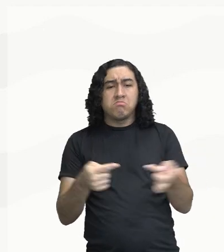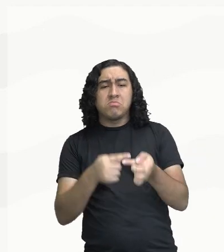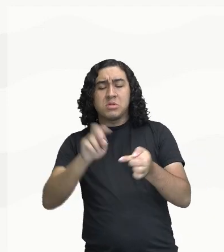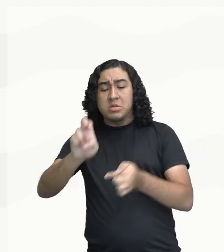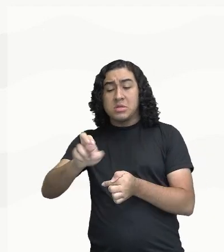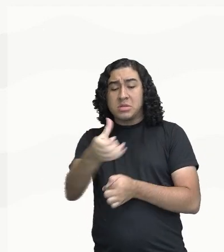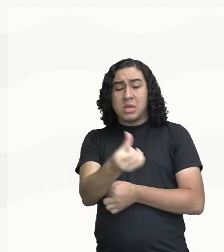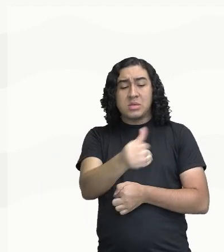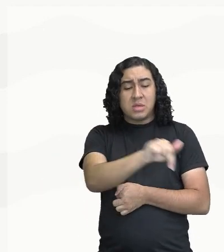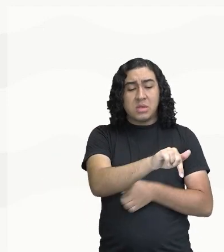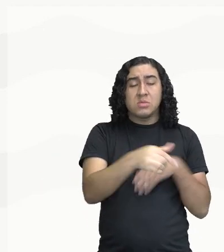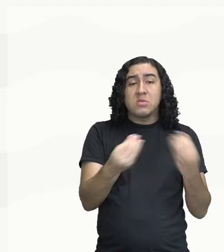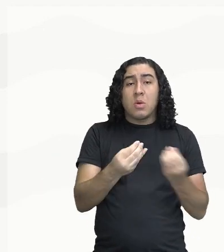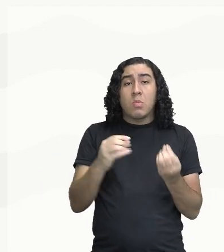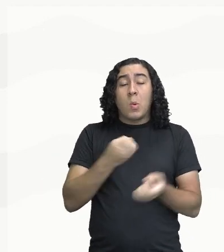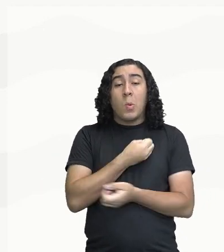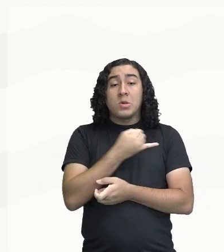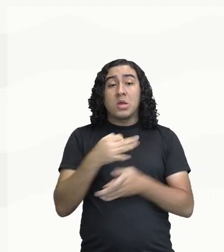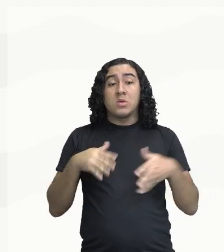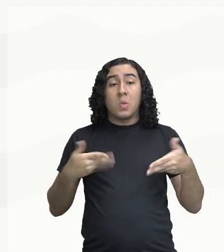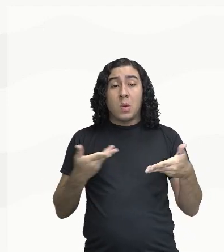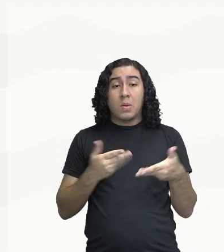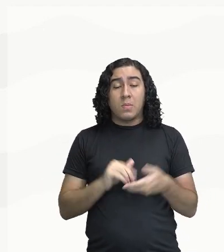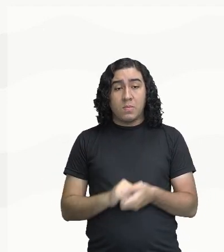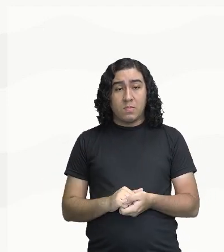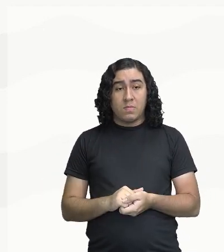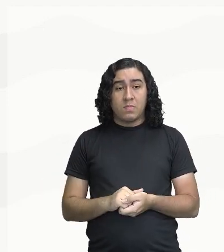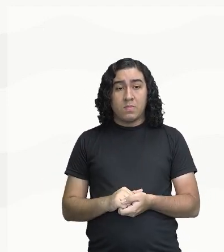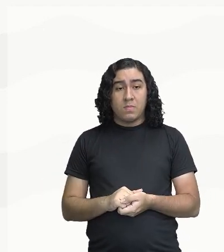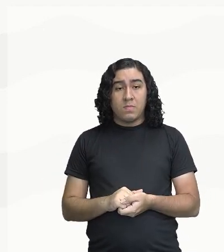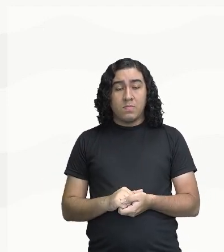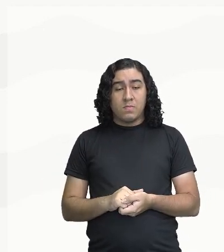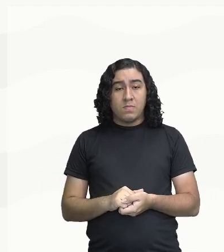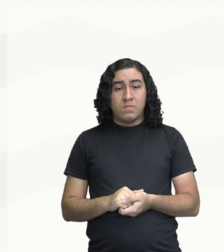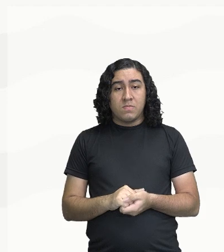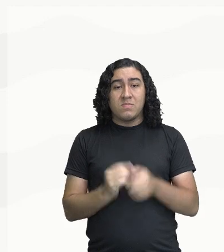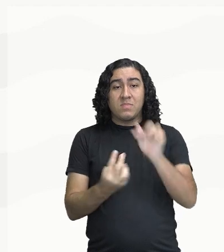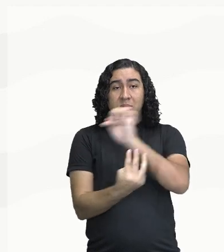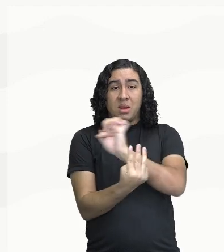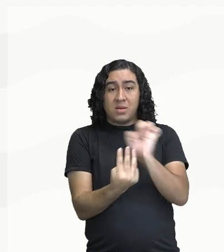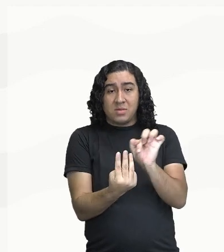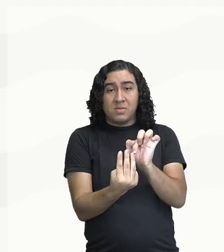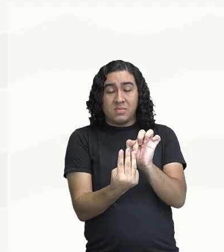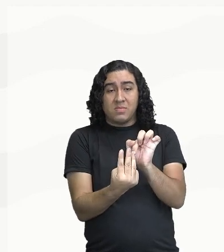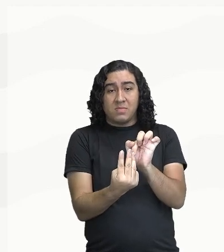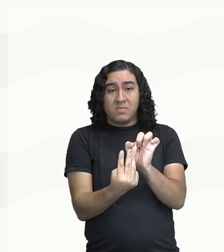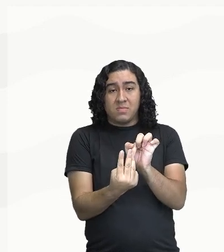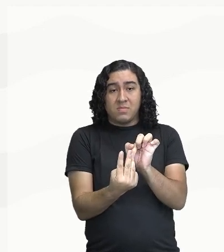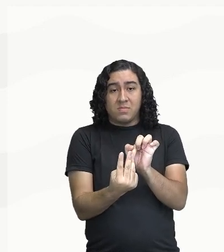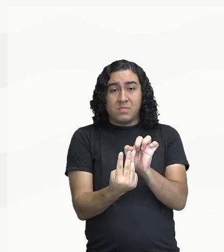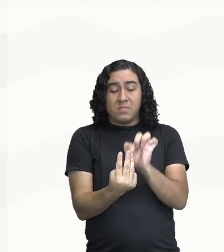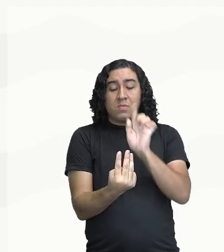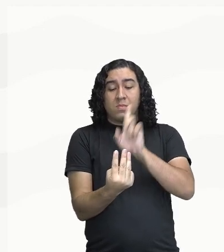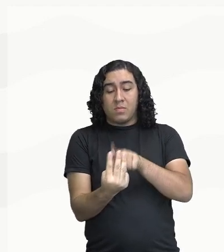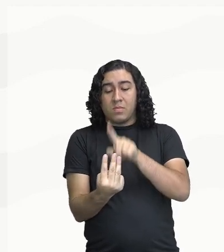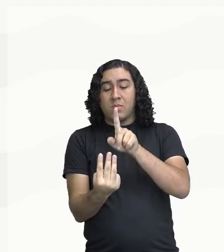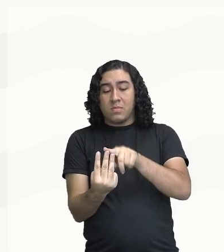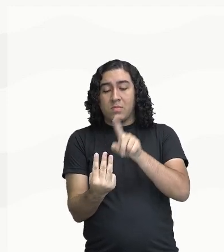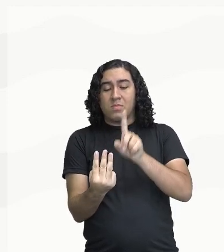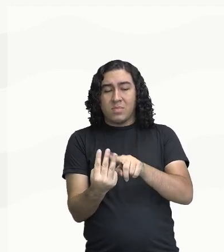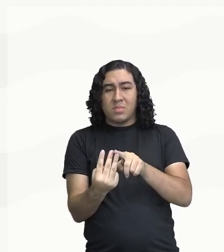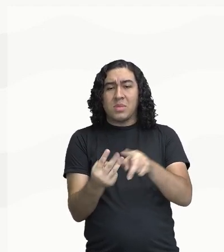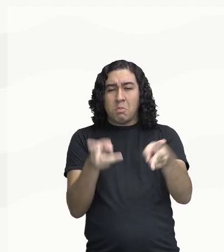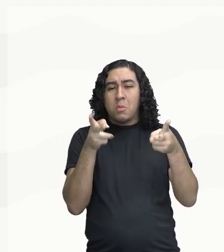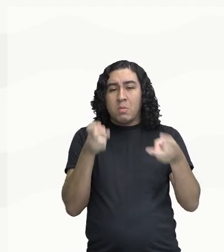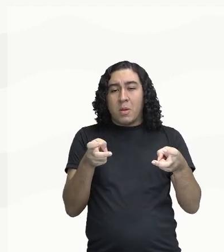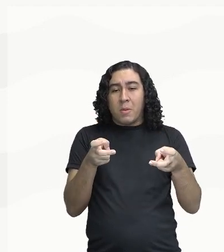7? Qual é essa quantidade? É 3. Essa quantidade